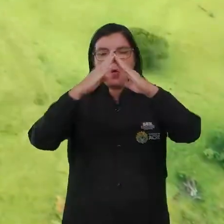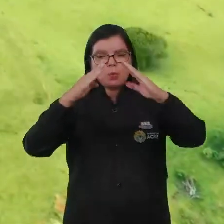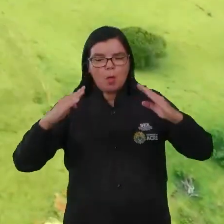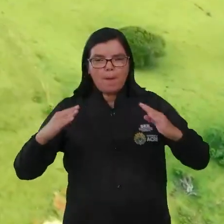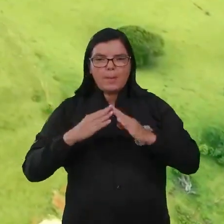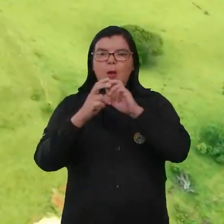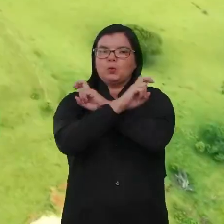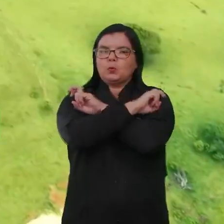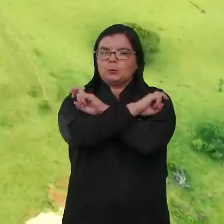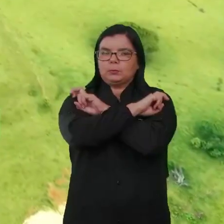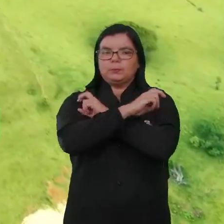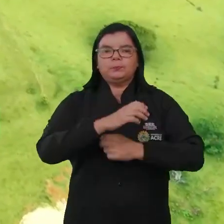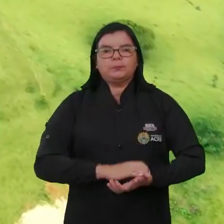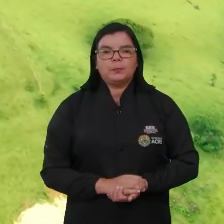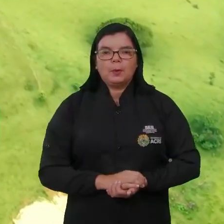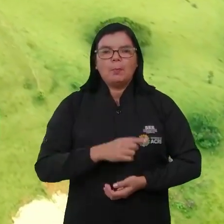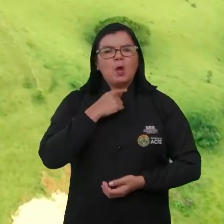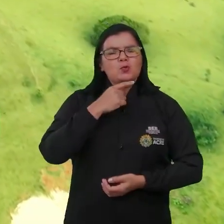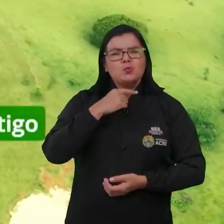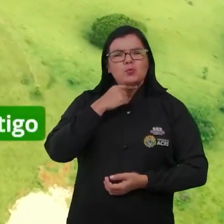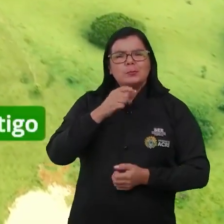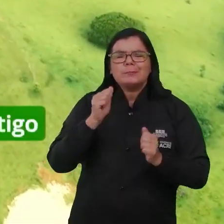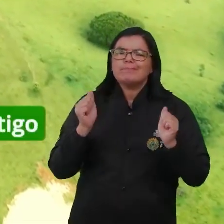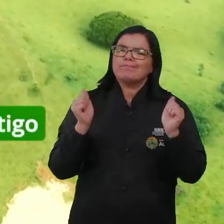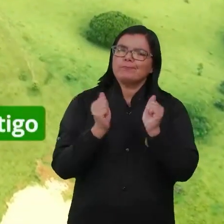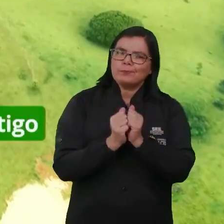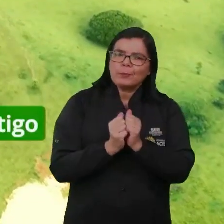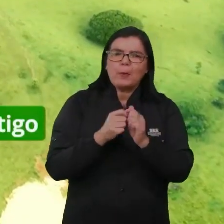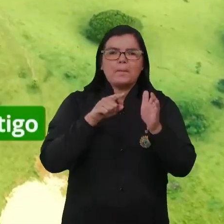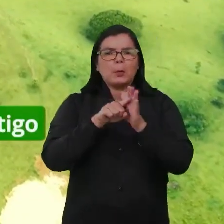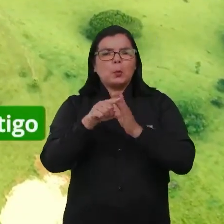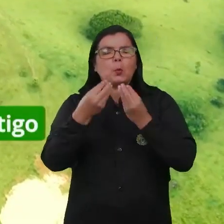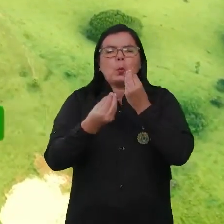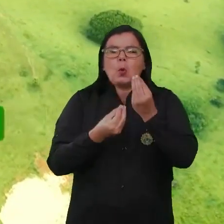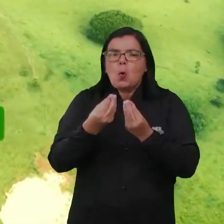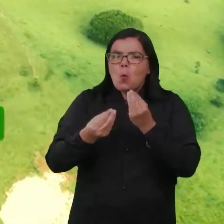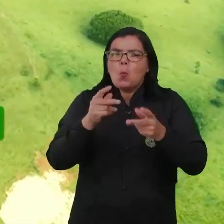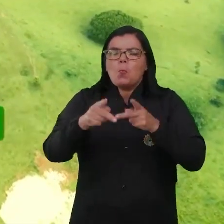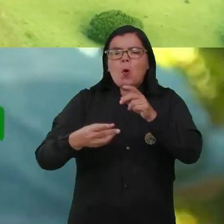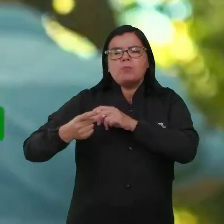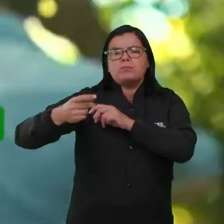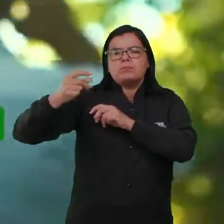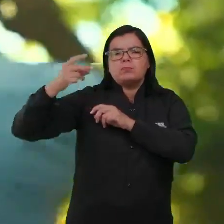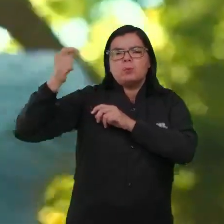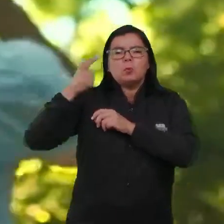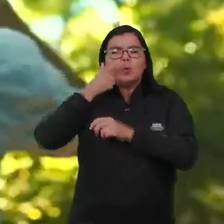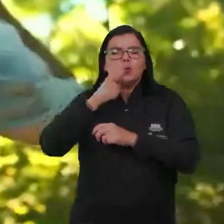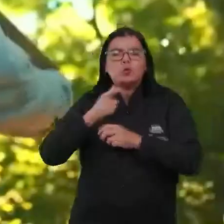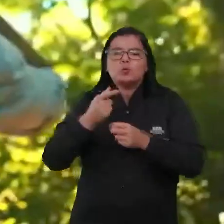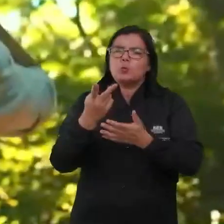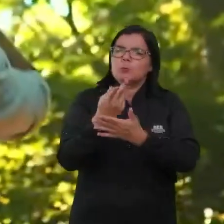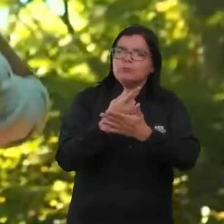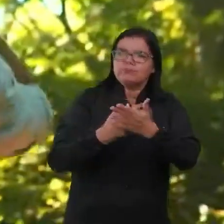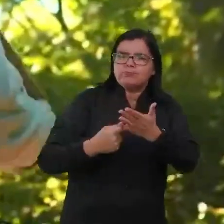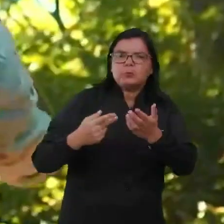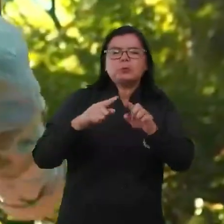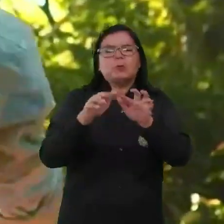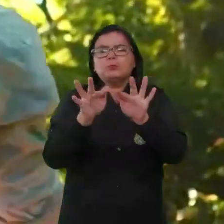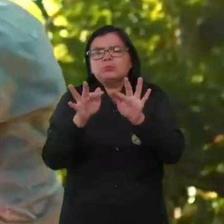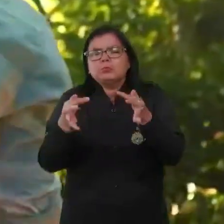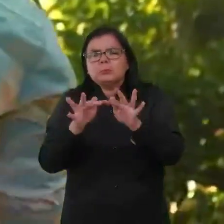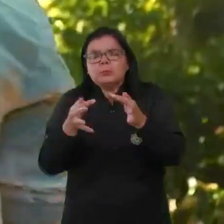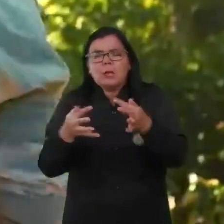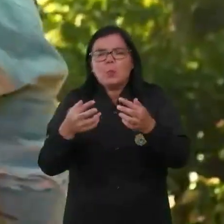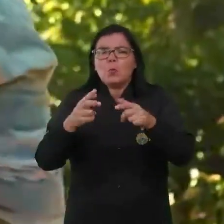pirâmide do Egito. Muitas dúvidas nos acompanham e questionamos como um povo tão antigo construiu uma figura monumental com equipamentos tão